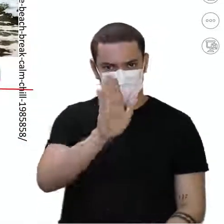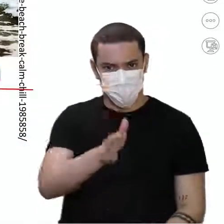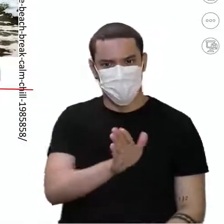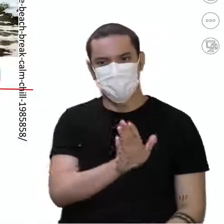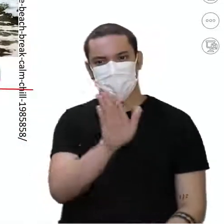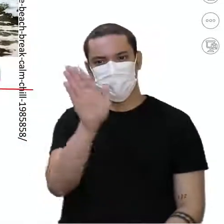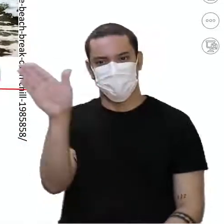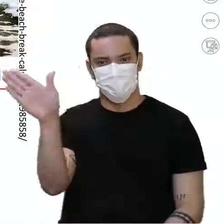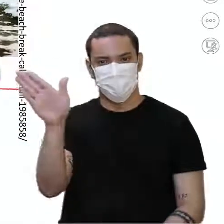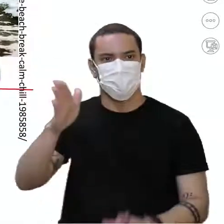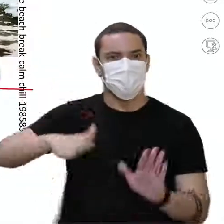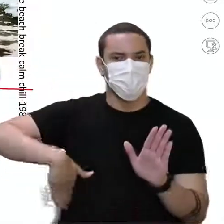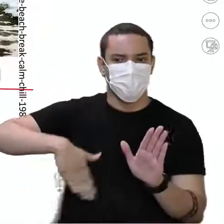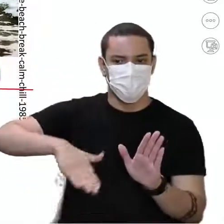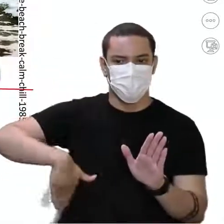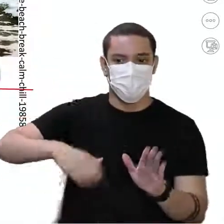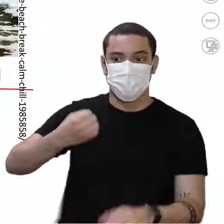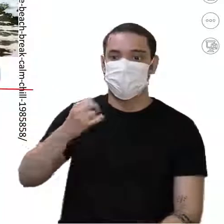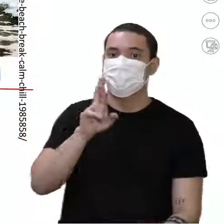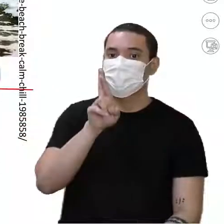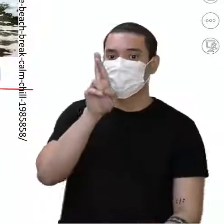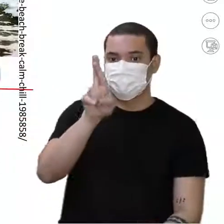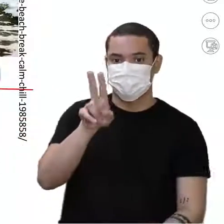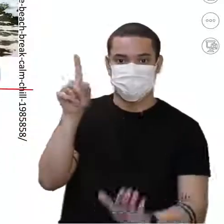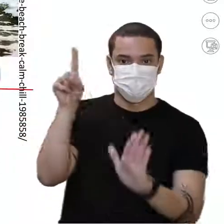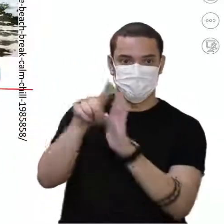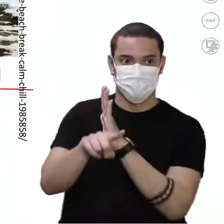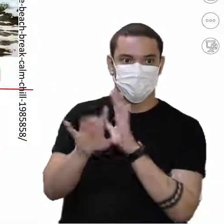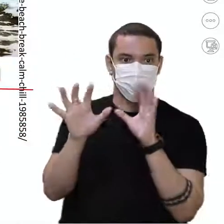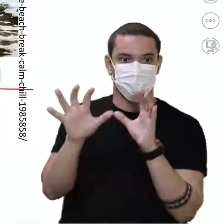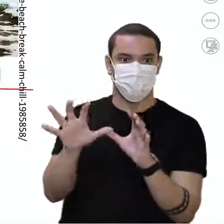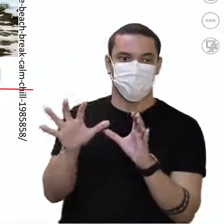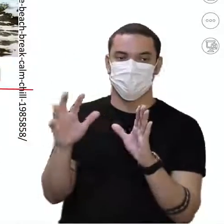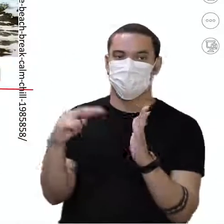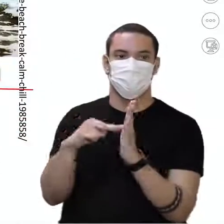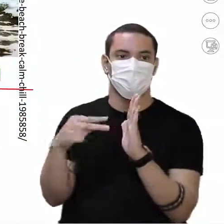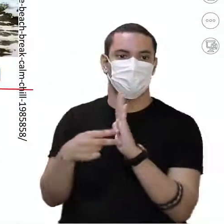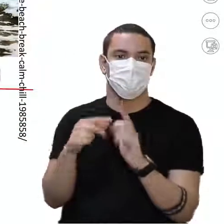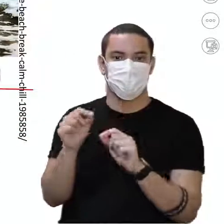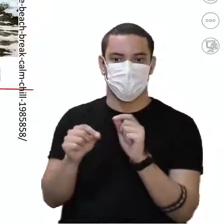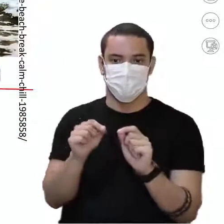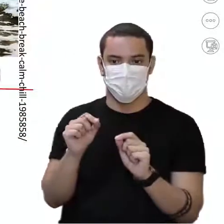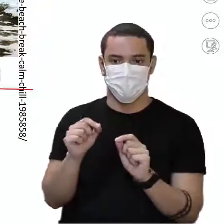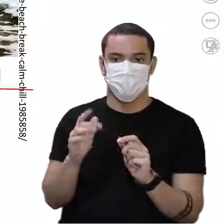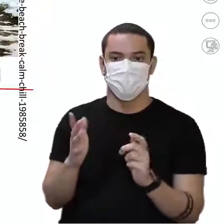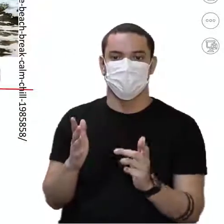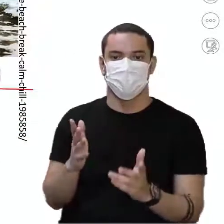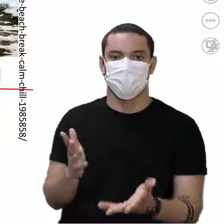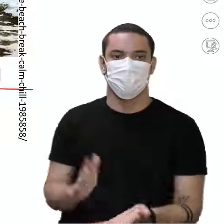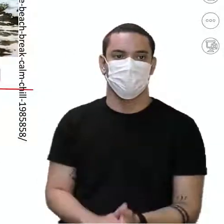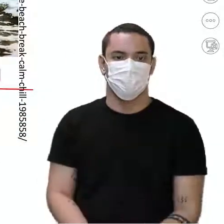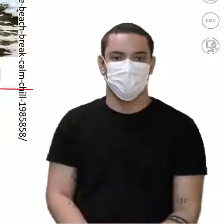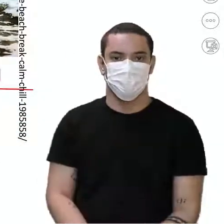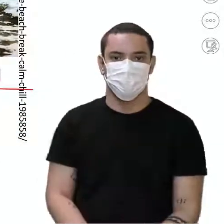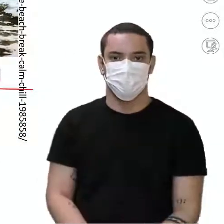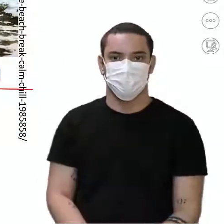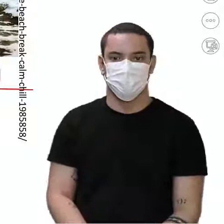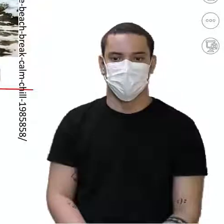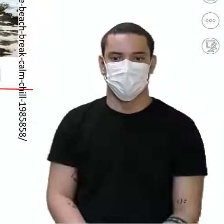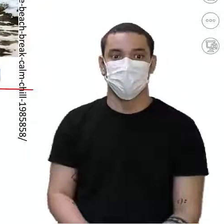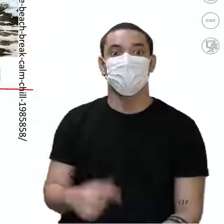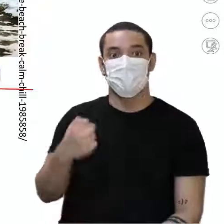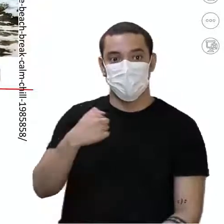foi à praia? Se eu respondesse essa pergunta, se eu respondesse, seria yes, I have. Ou yes, I have